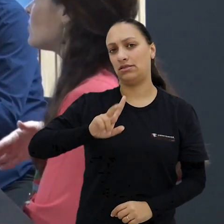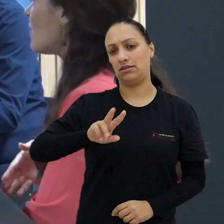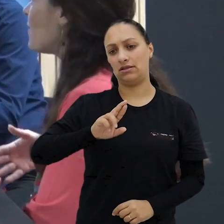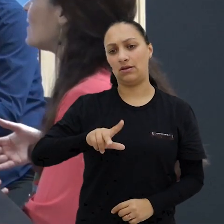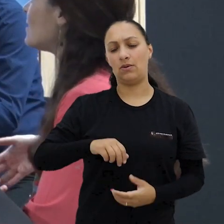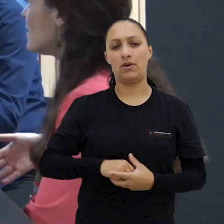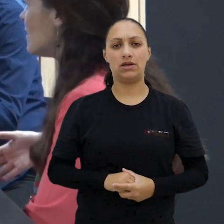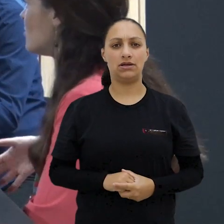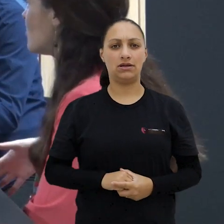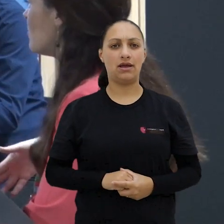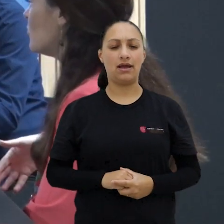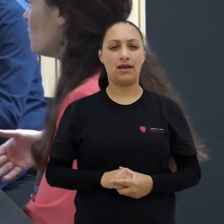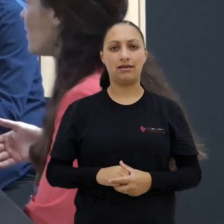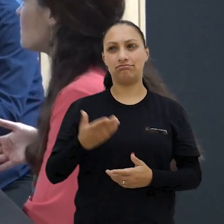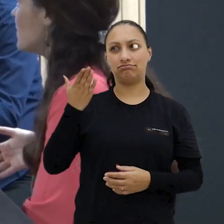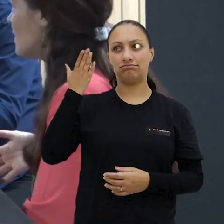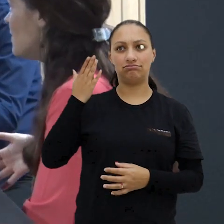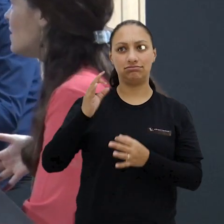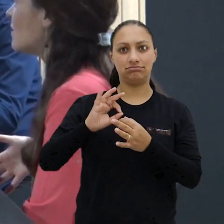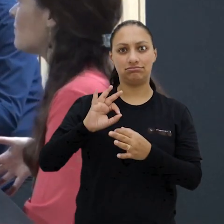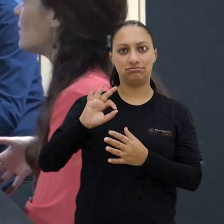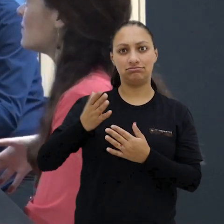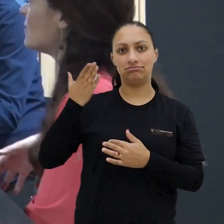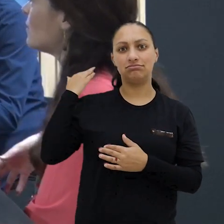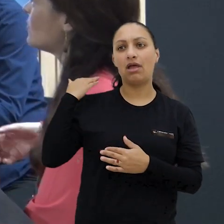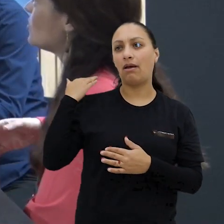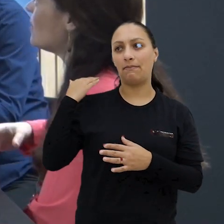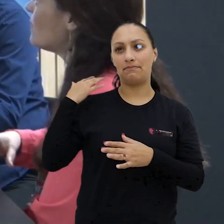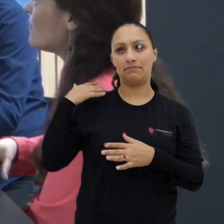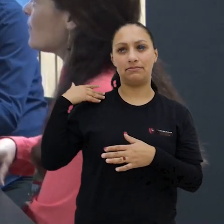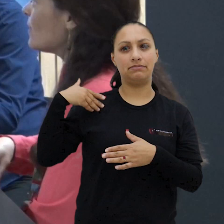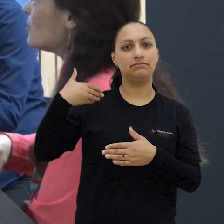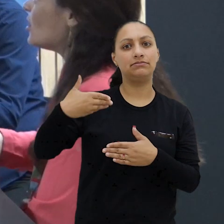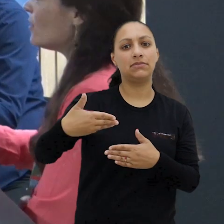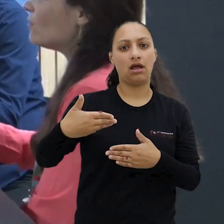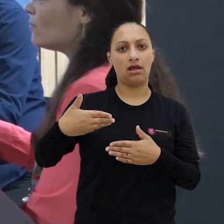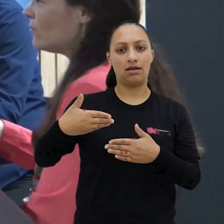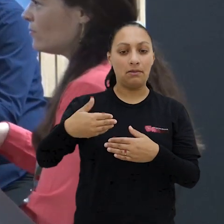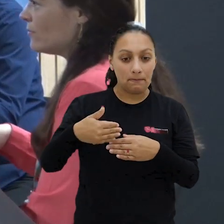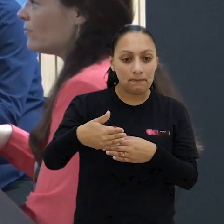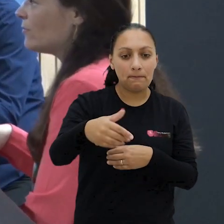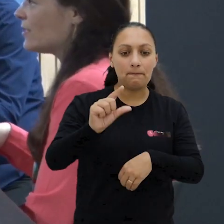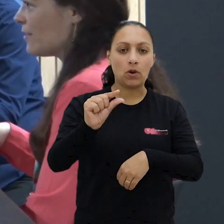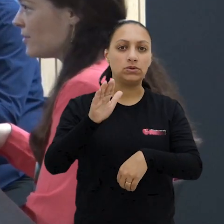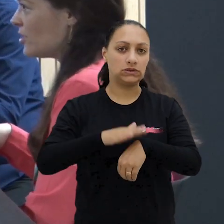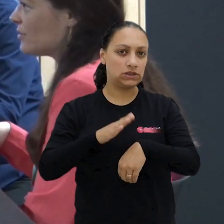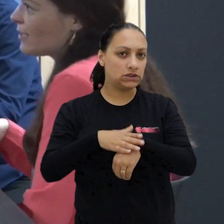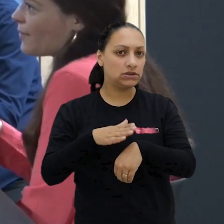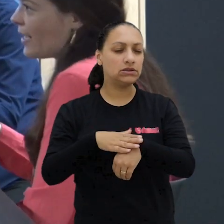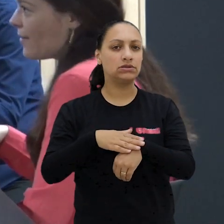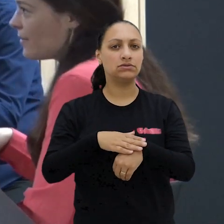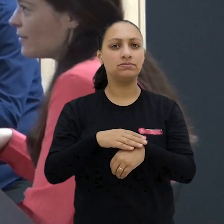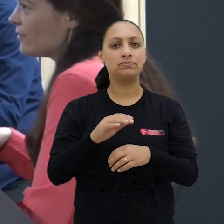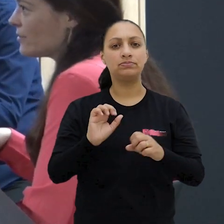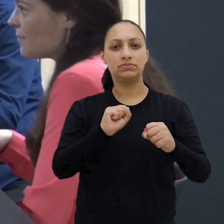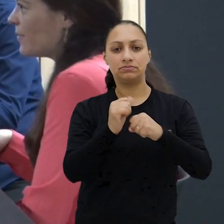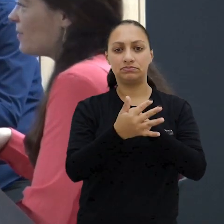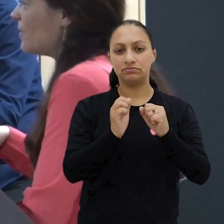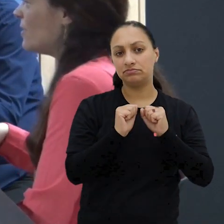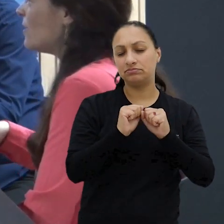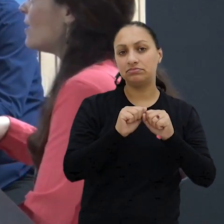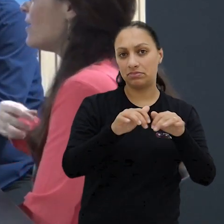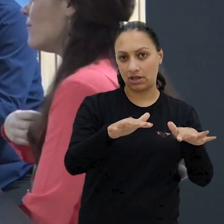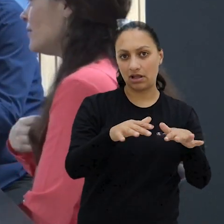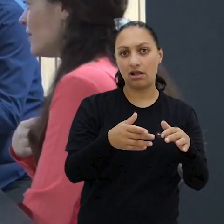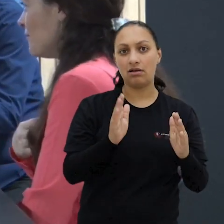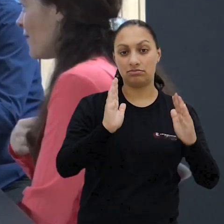a longo prazo, isso é bem recente, isso é muito pós-pandemia também, assim. Então, a gente tinha um esquema de trabalhar antes